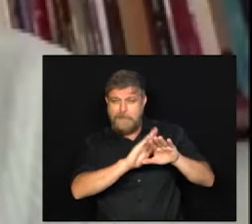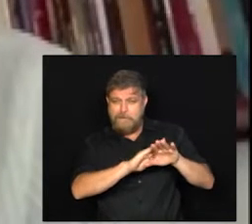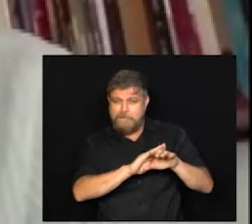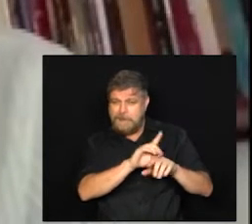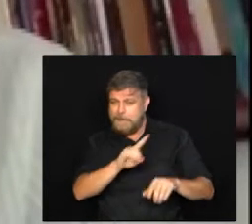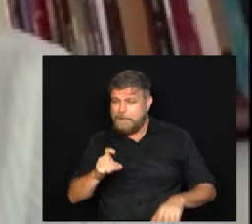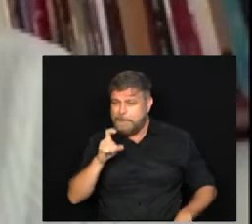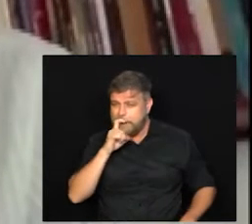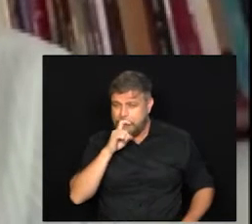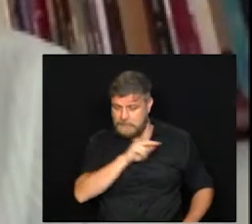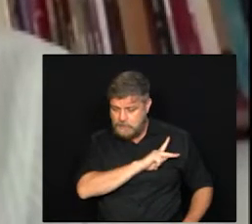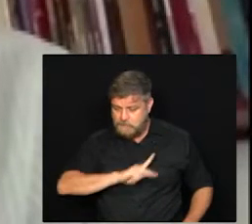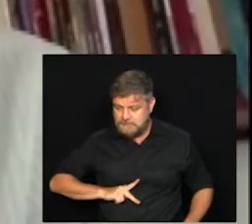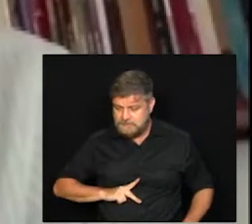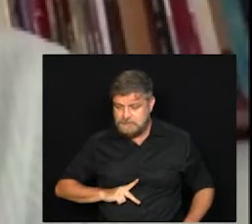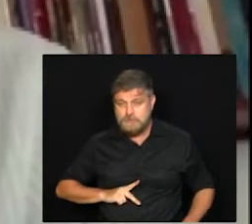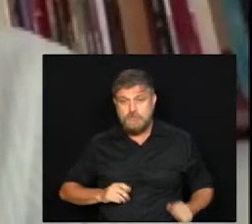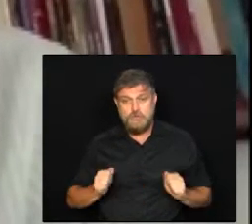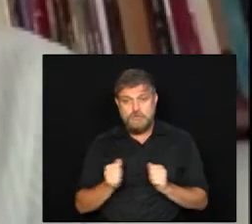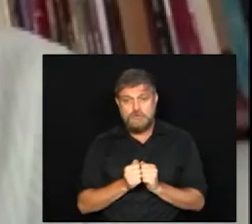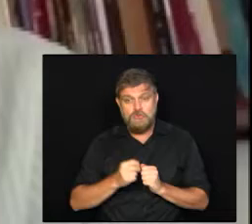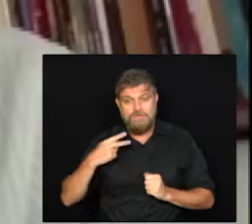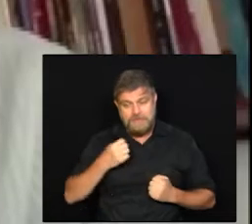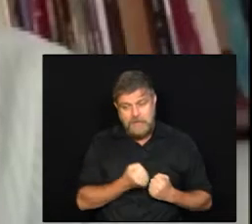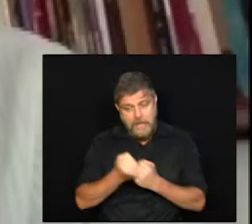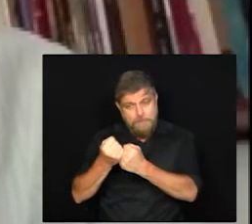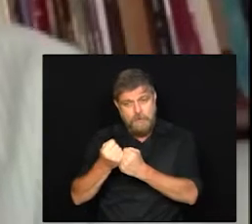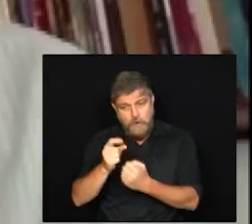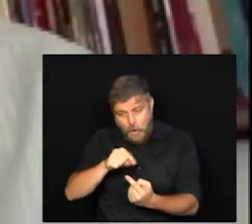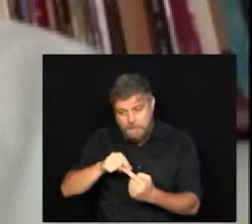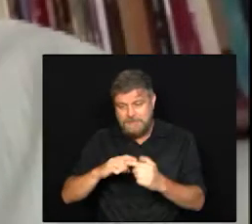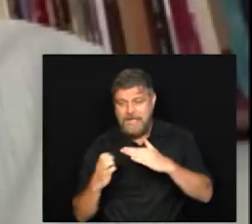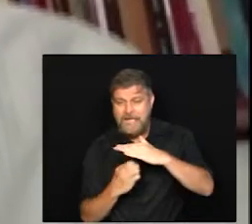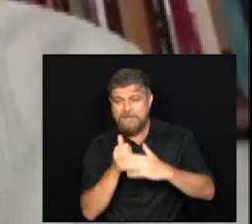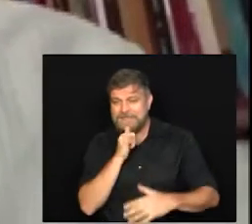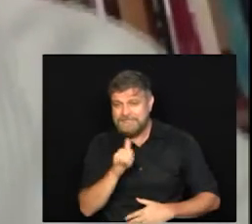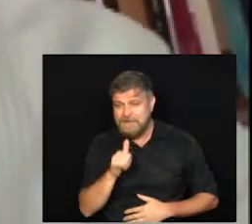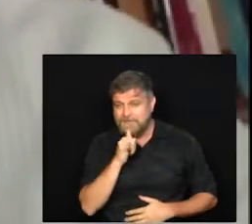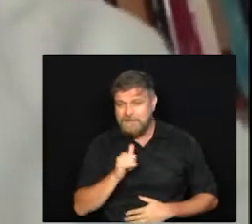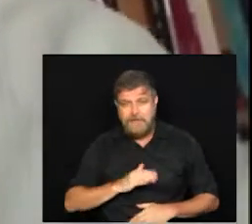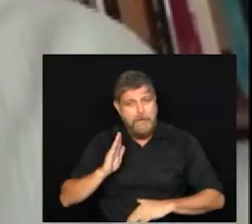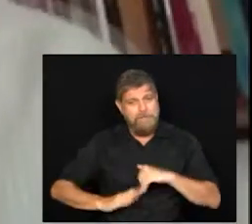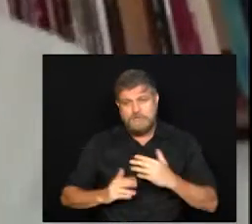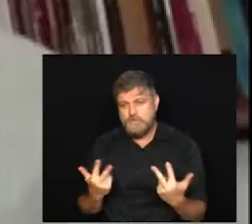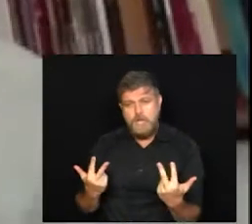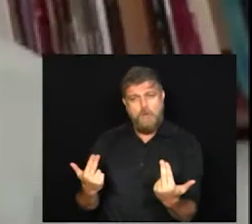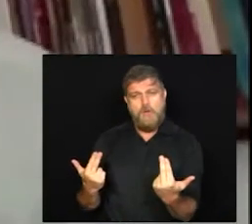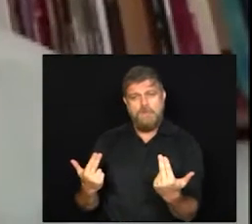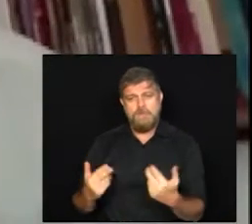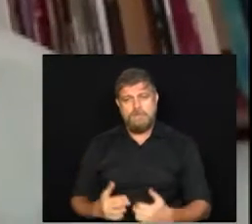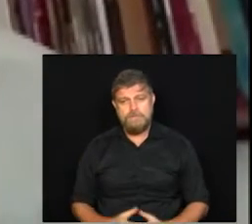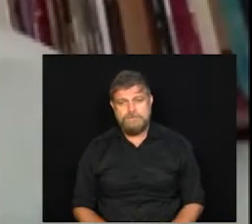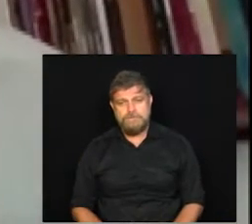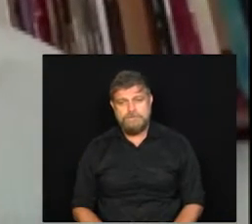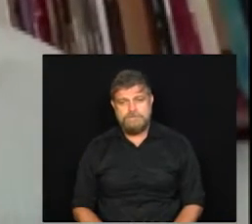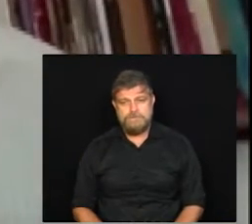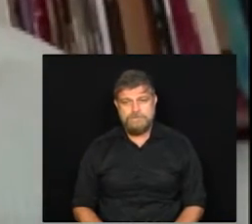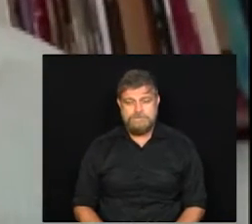dos vereadores, para que a CPFL também tome a mesma medida.